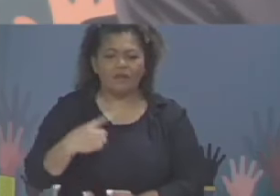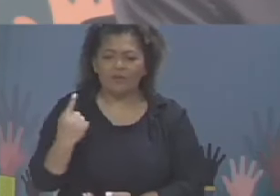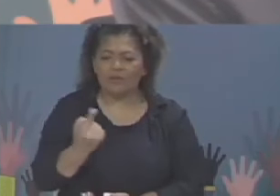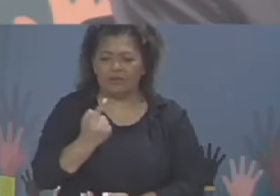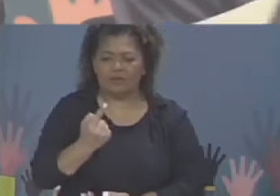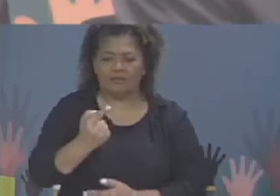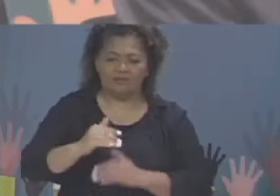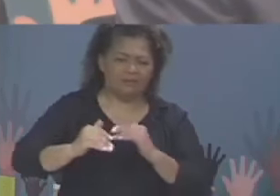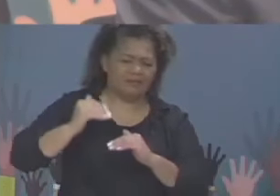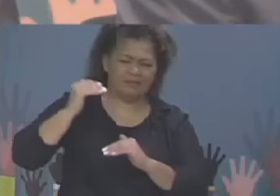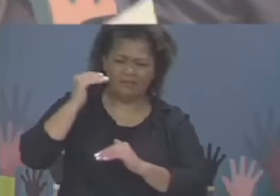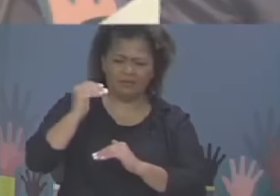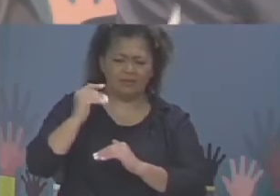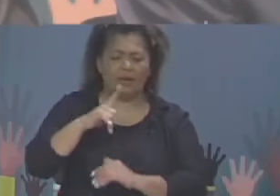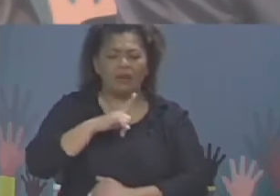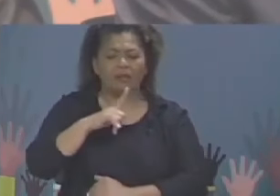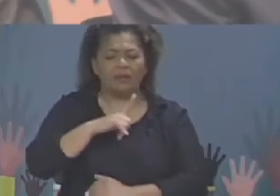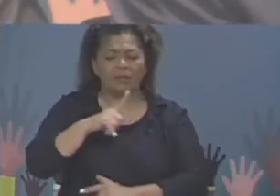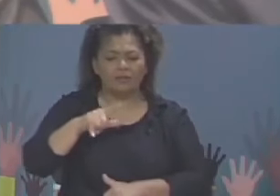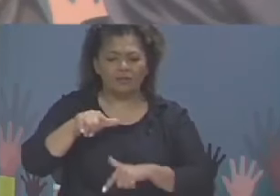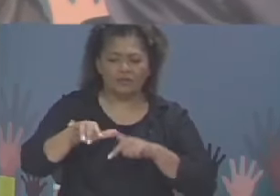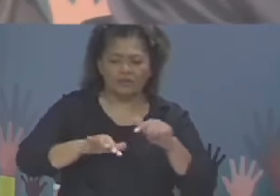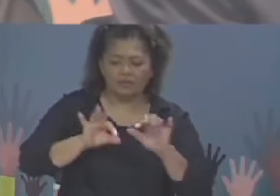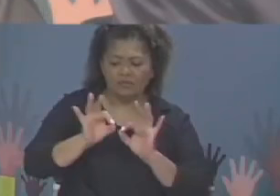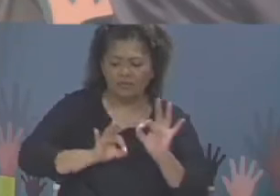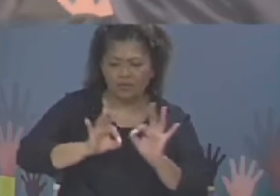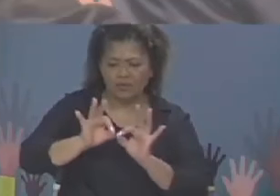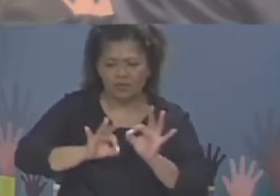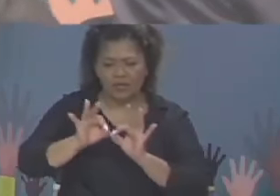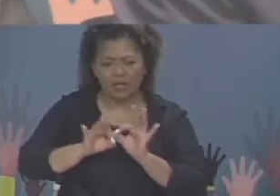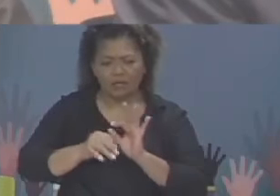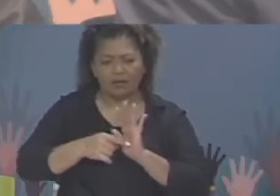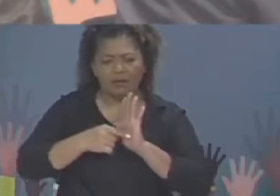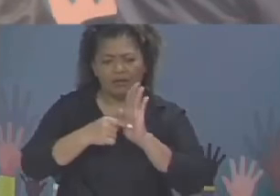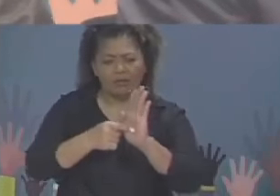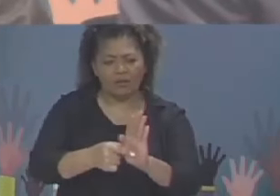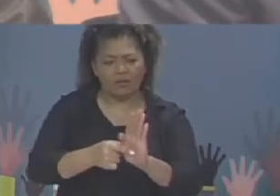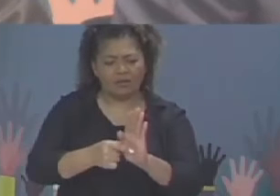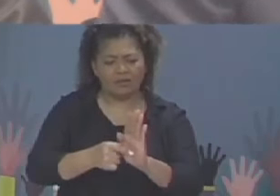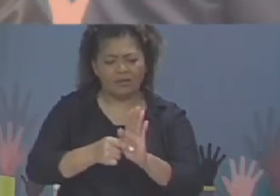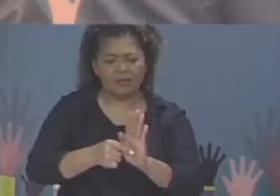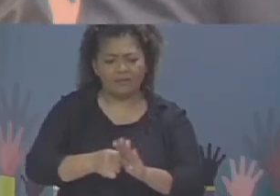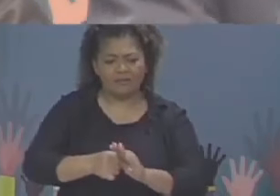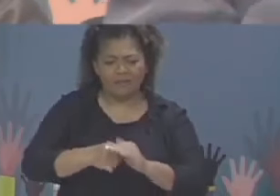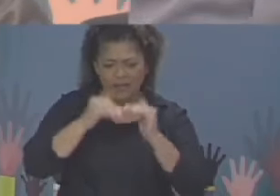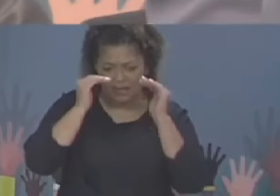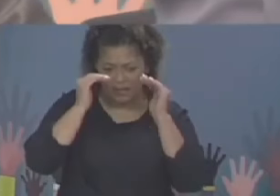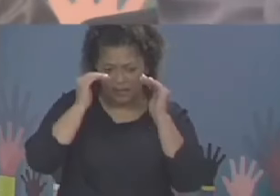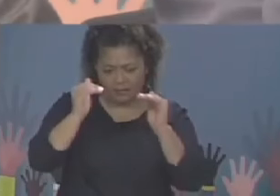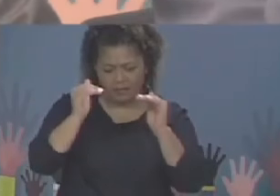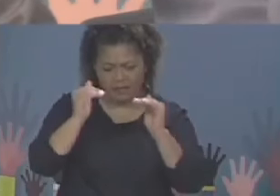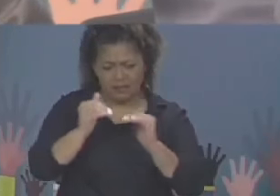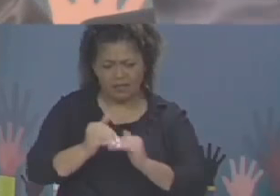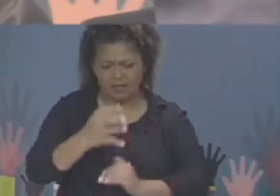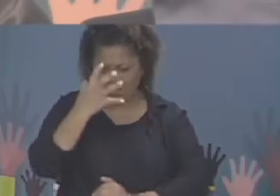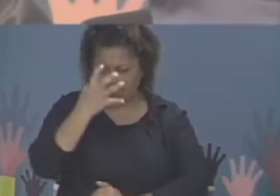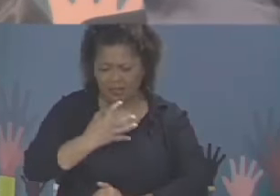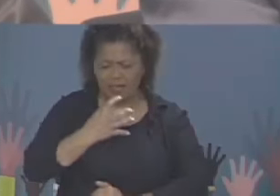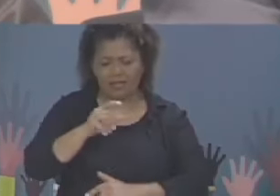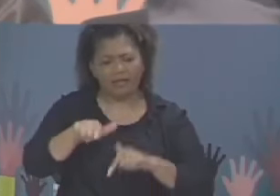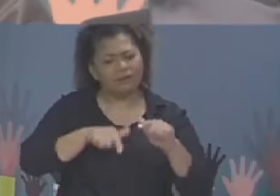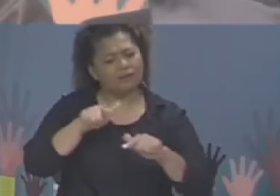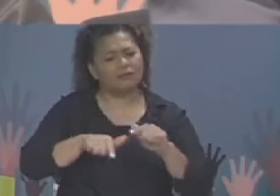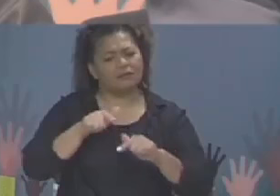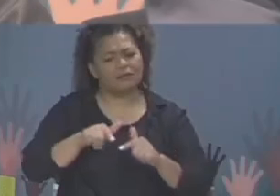de tudo, temos um projeto que coloca a centralidade do trabalho nesse projeto ético-político, que nós nomeamos como exercício profissional enquanto